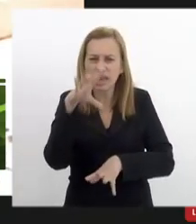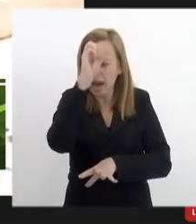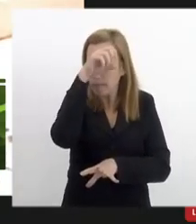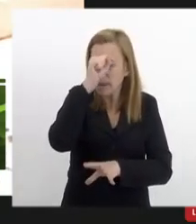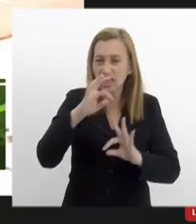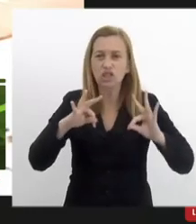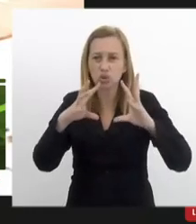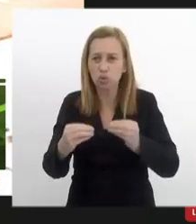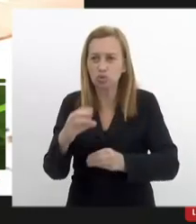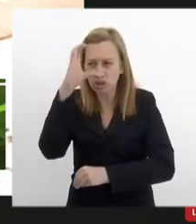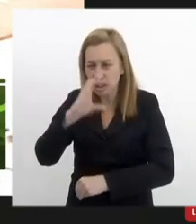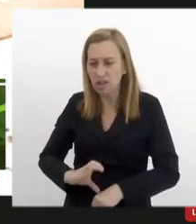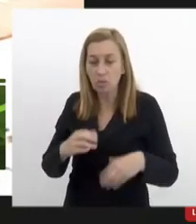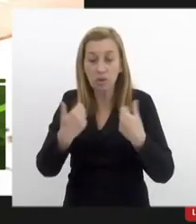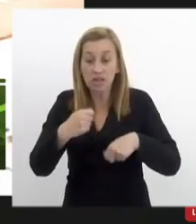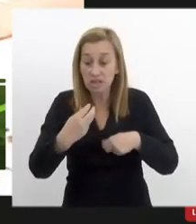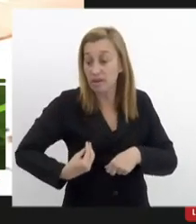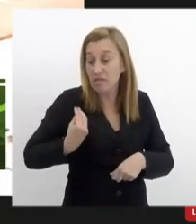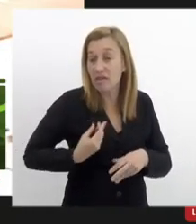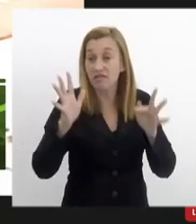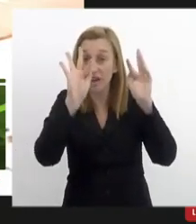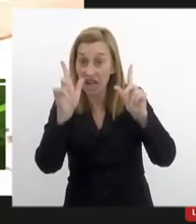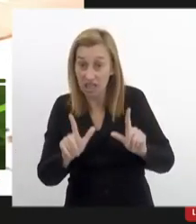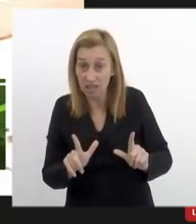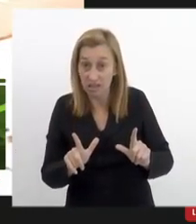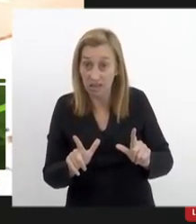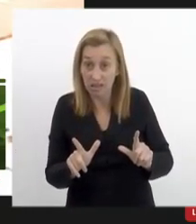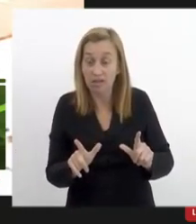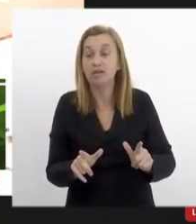cidadão precisa para um viver feliz.